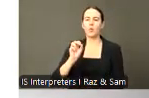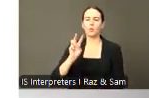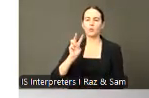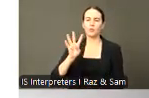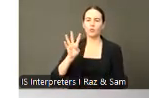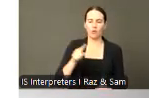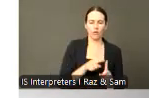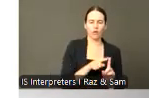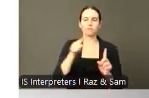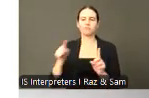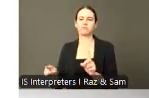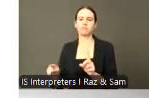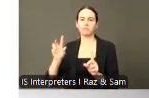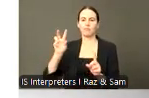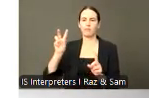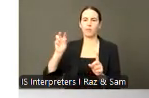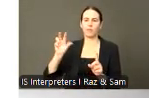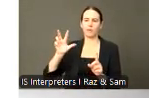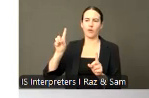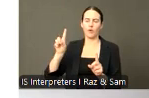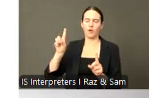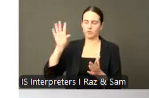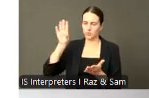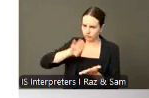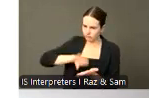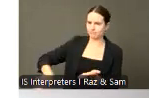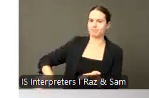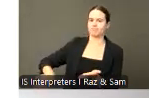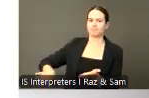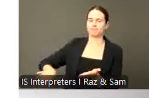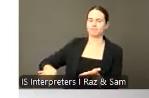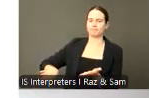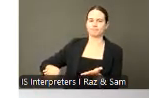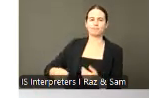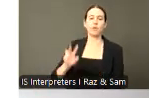Se conseguimos chegar realmente a progredir na